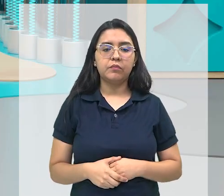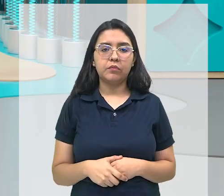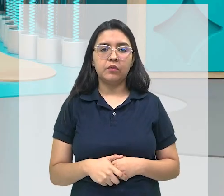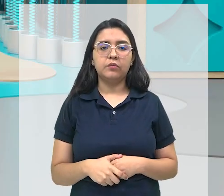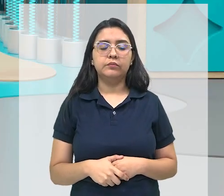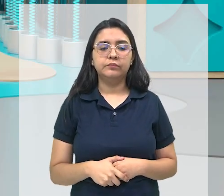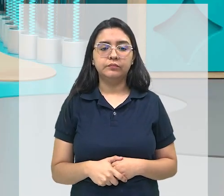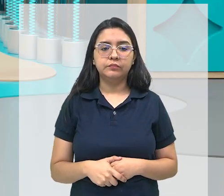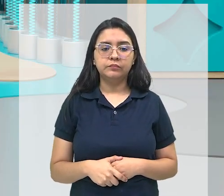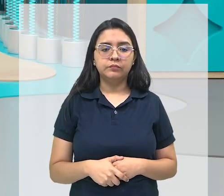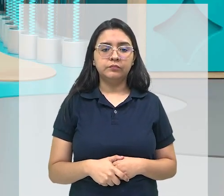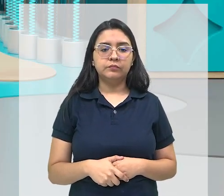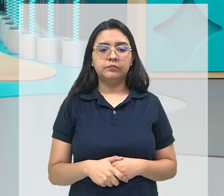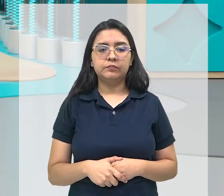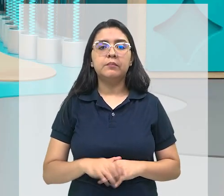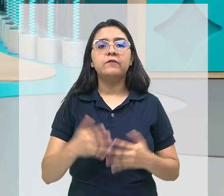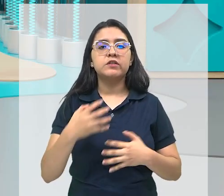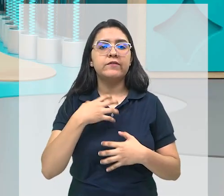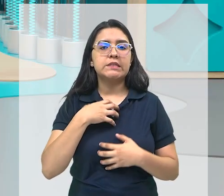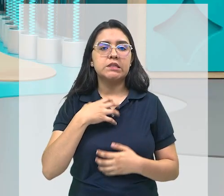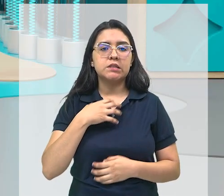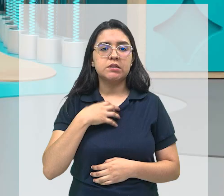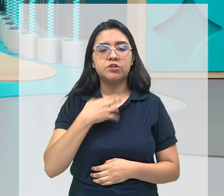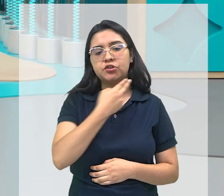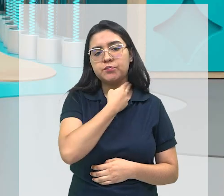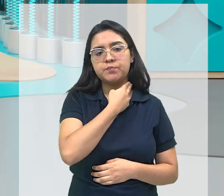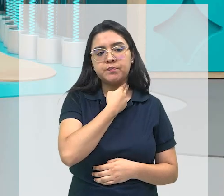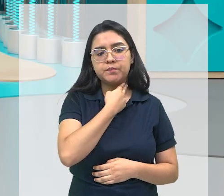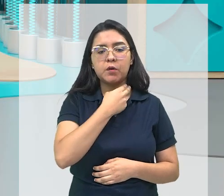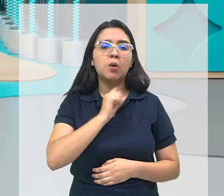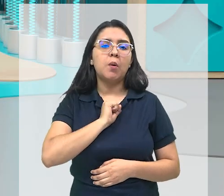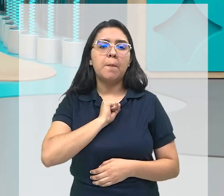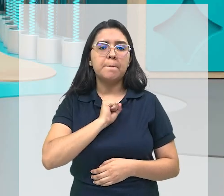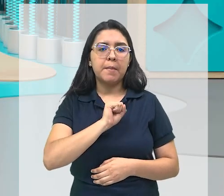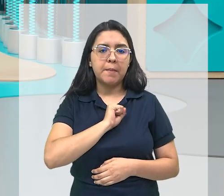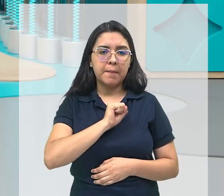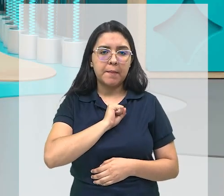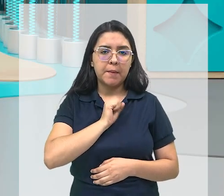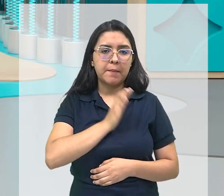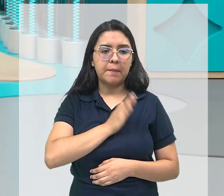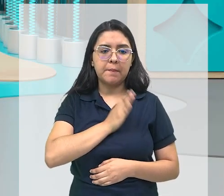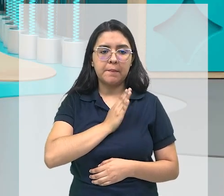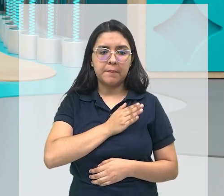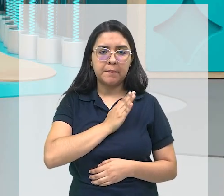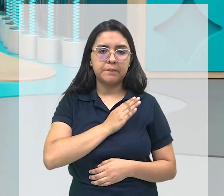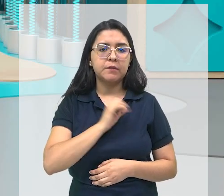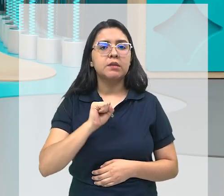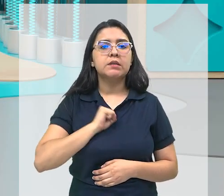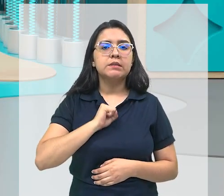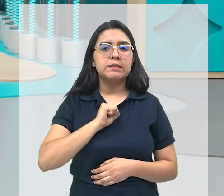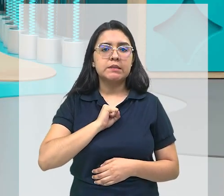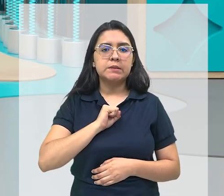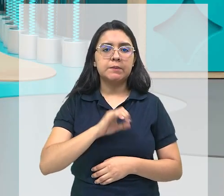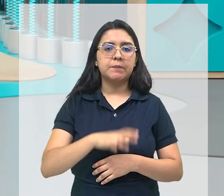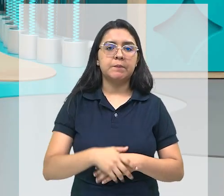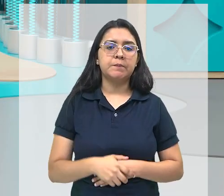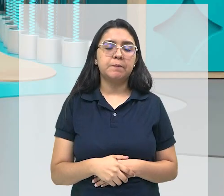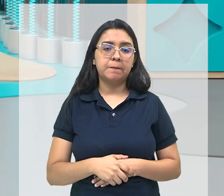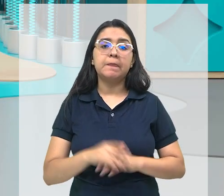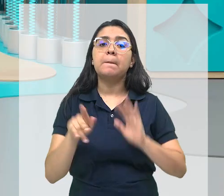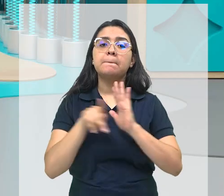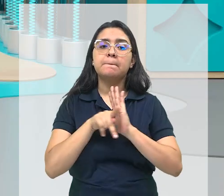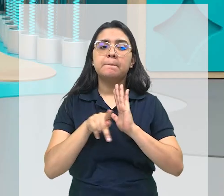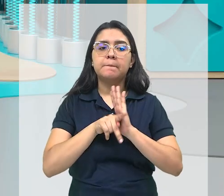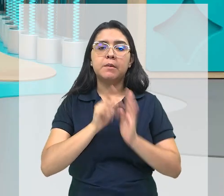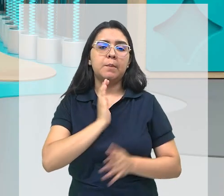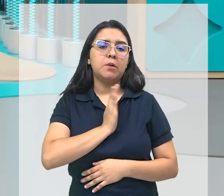seu pescoço, próximo aqui, ó, da garganta, e tenta achar aí um ponto onde você vai sentir a